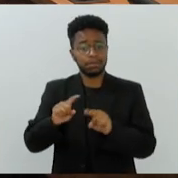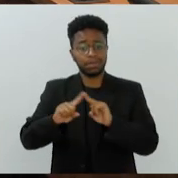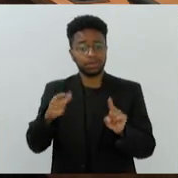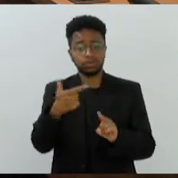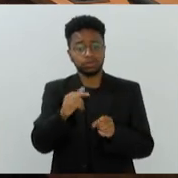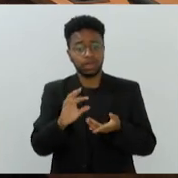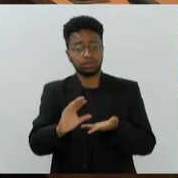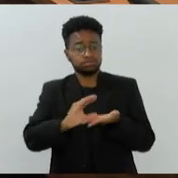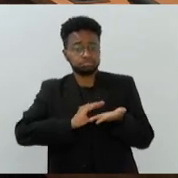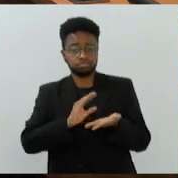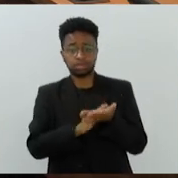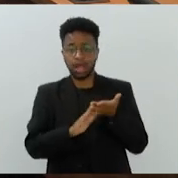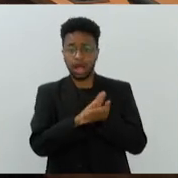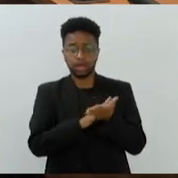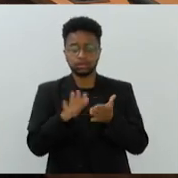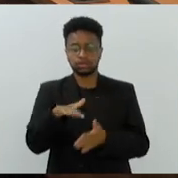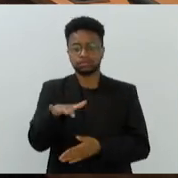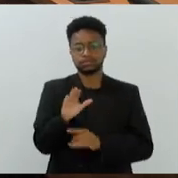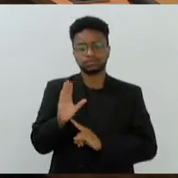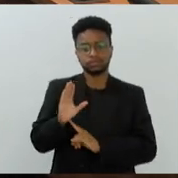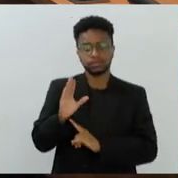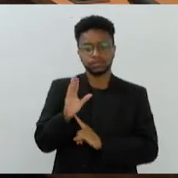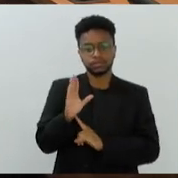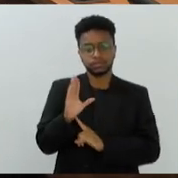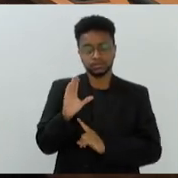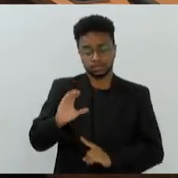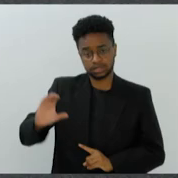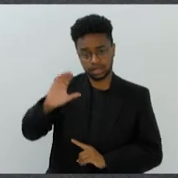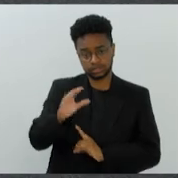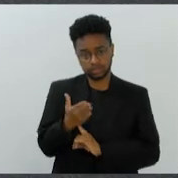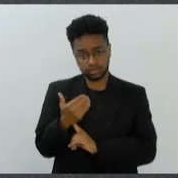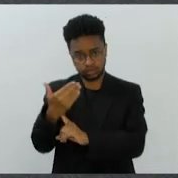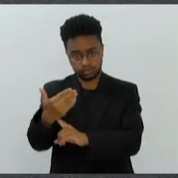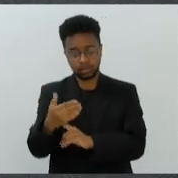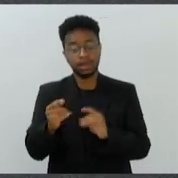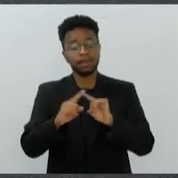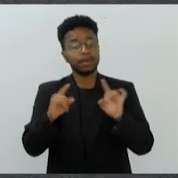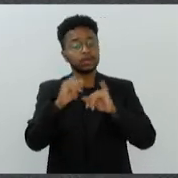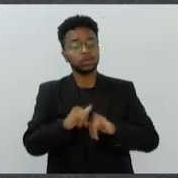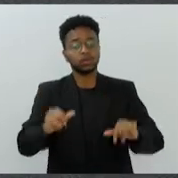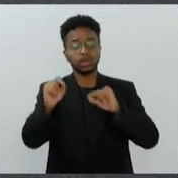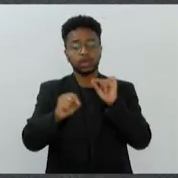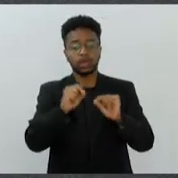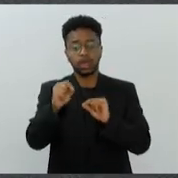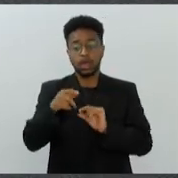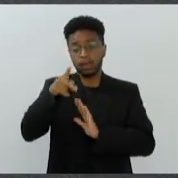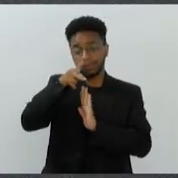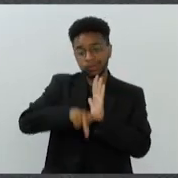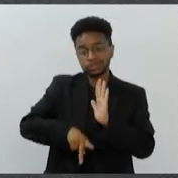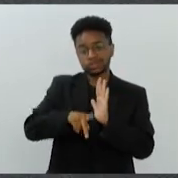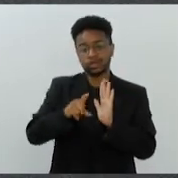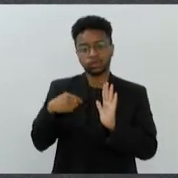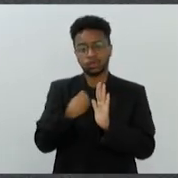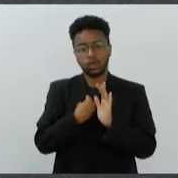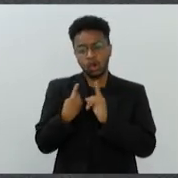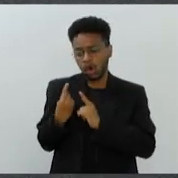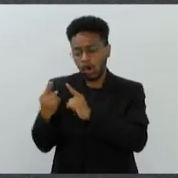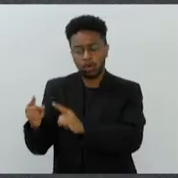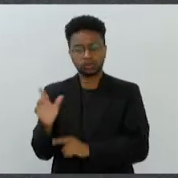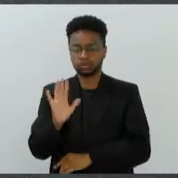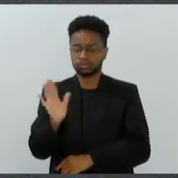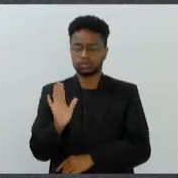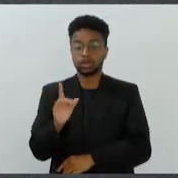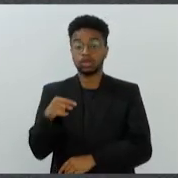ganho para ciência e tecnologia. Isso tudo é para dizer que a este projeto nós não nos opomos. Nós